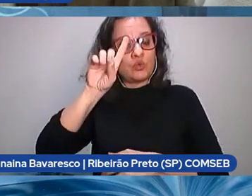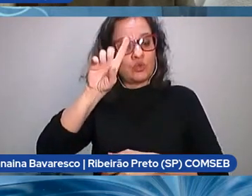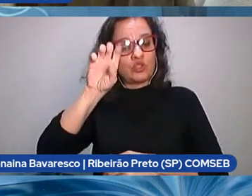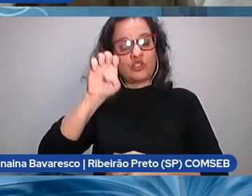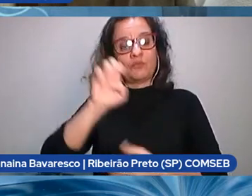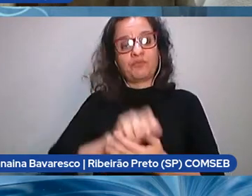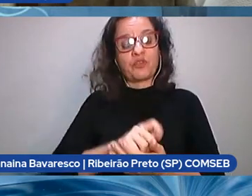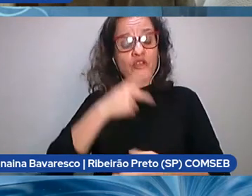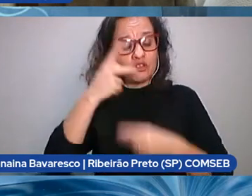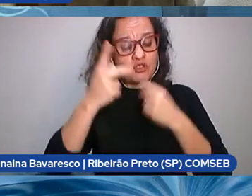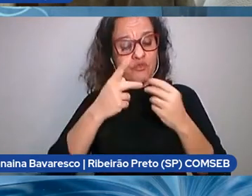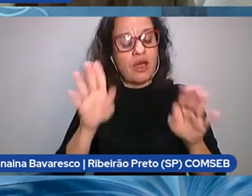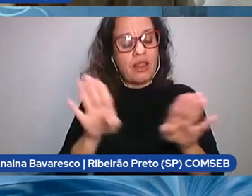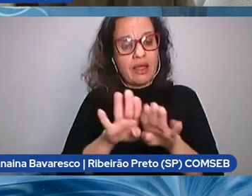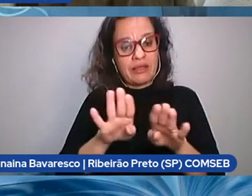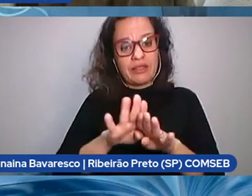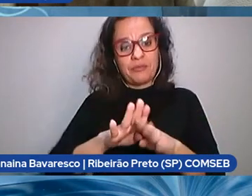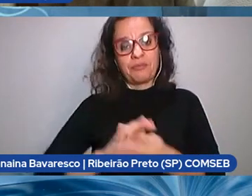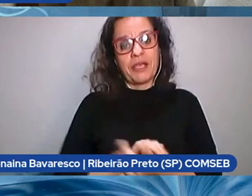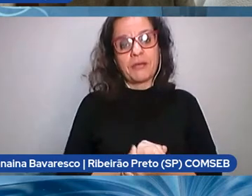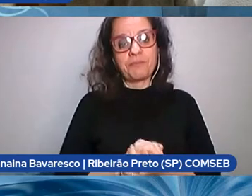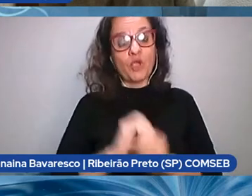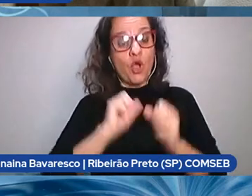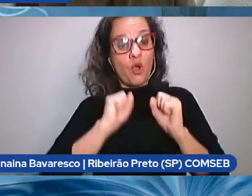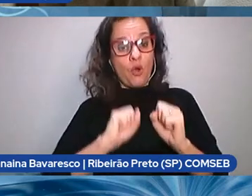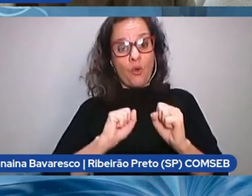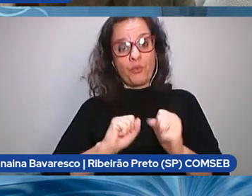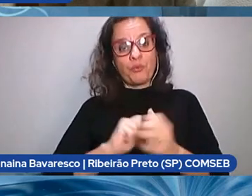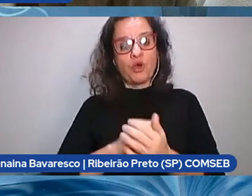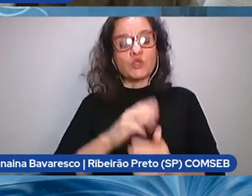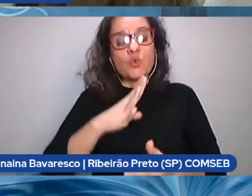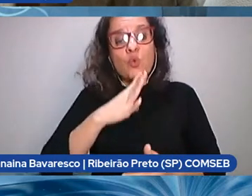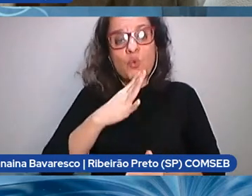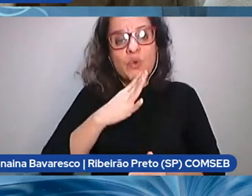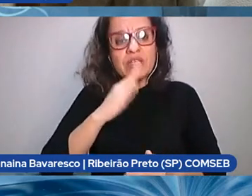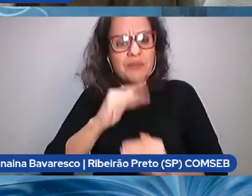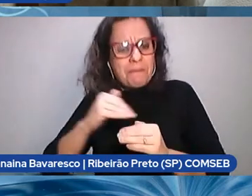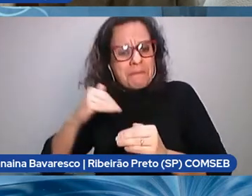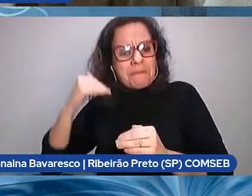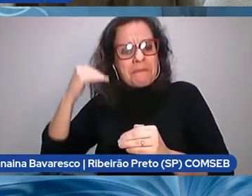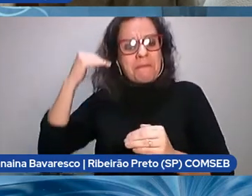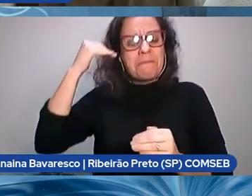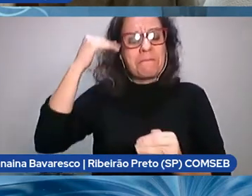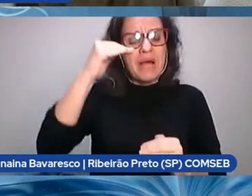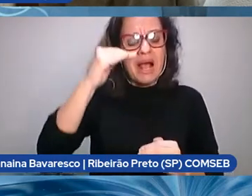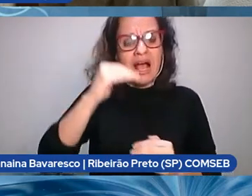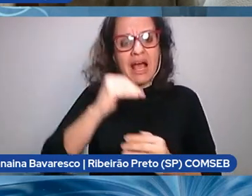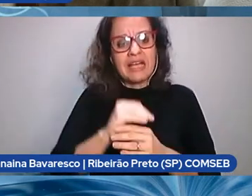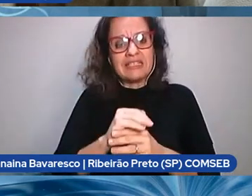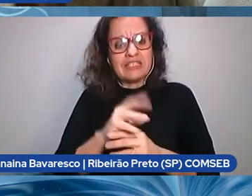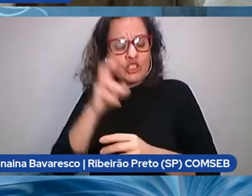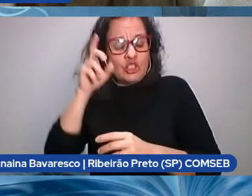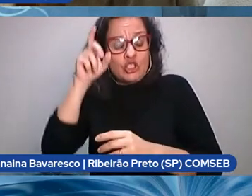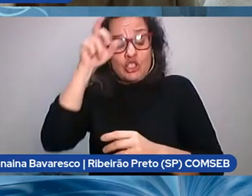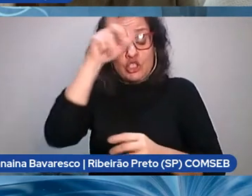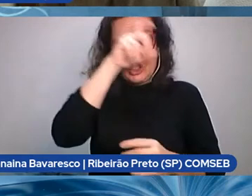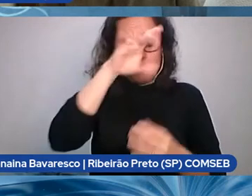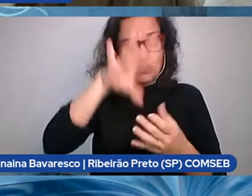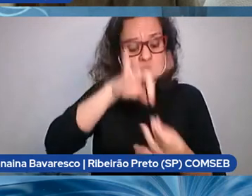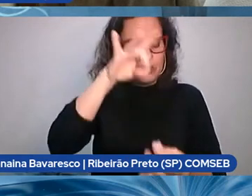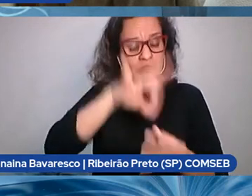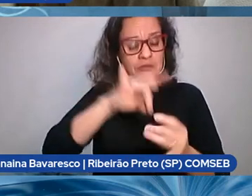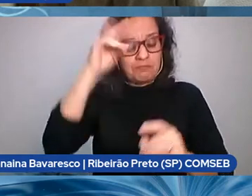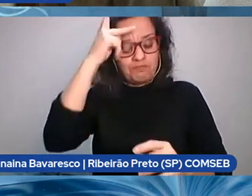Cris, que este é possivelmente o conhecimento mais radical que a doutrina espírita aporta para a